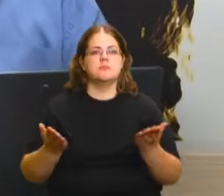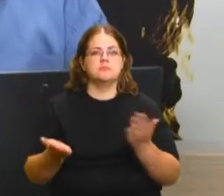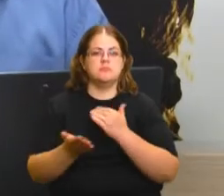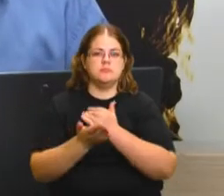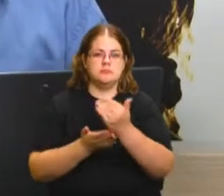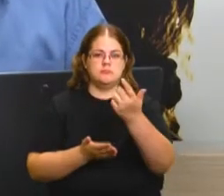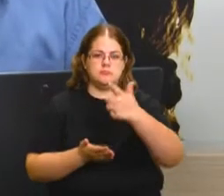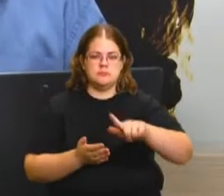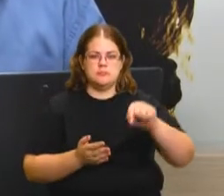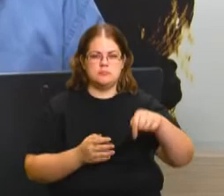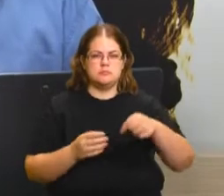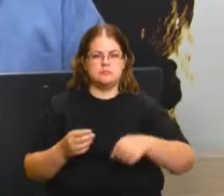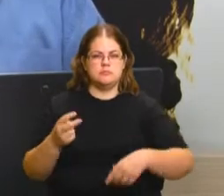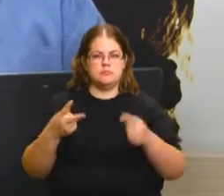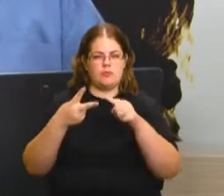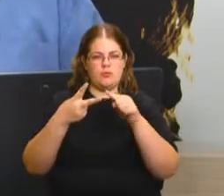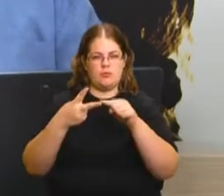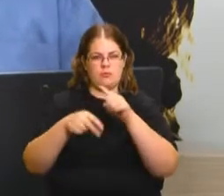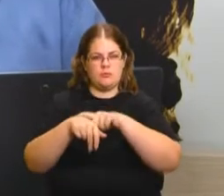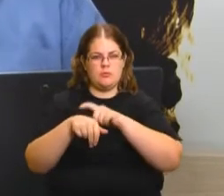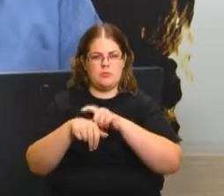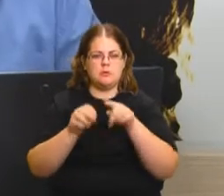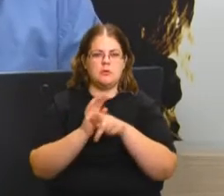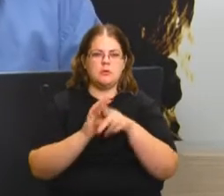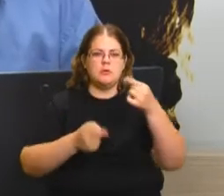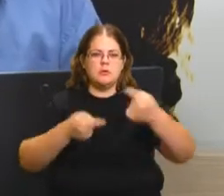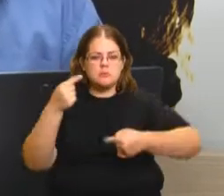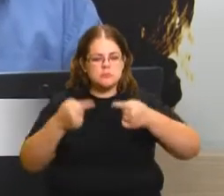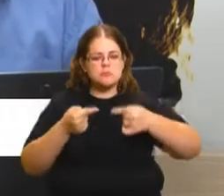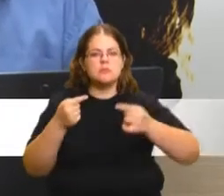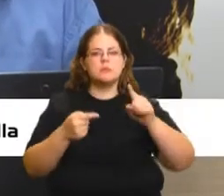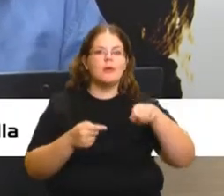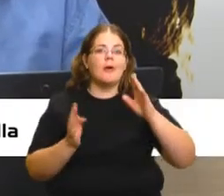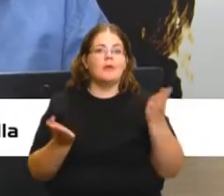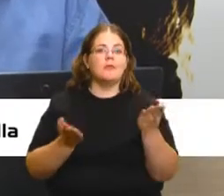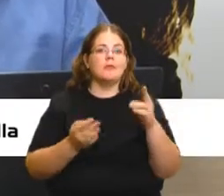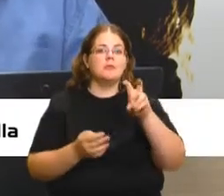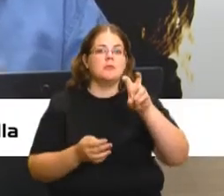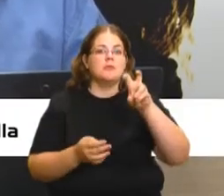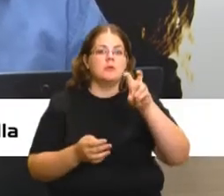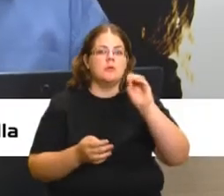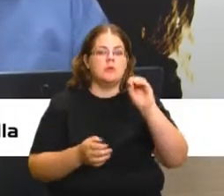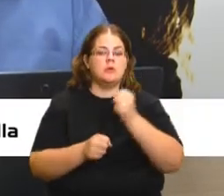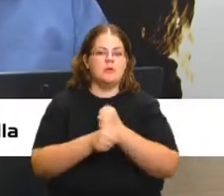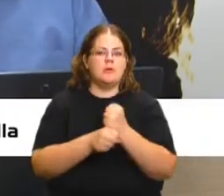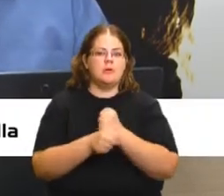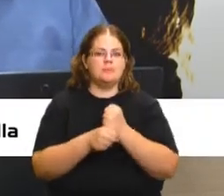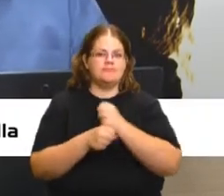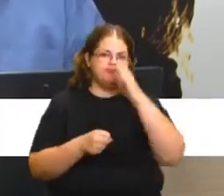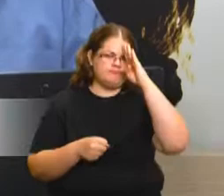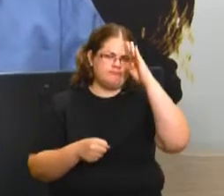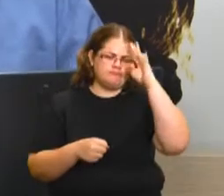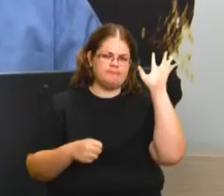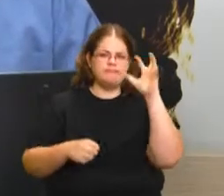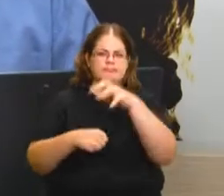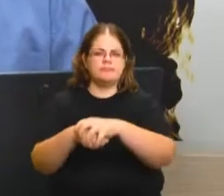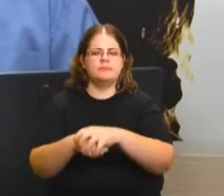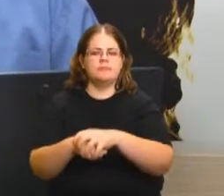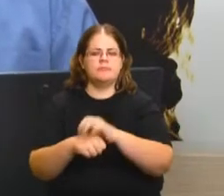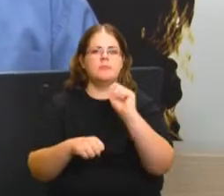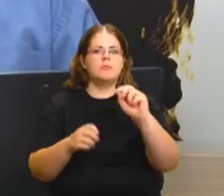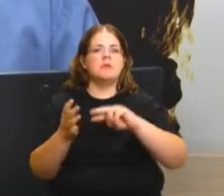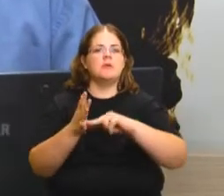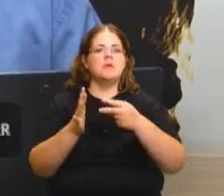Retorno com o segundo bloco do programa Câmara Debate. Estamos discutindo a respeito dos 50 anos do golpe militar, né, que no dia 31